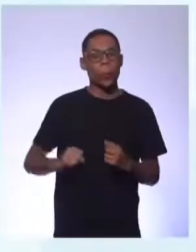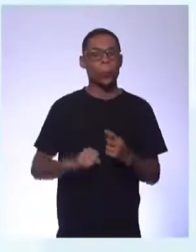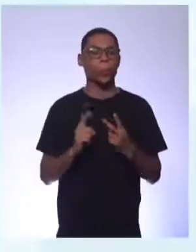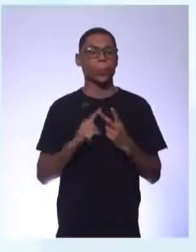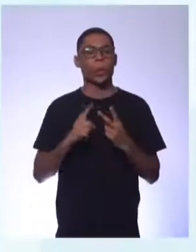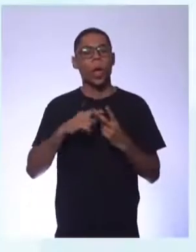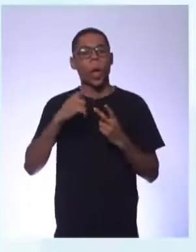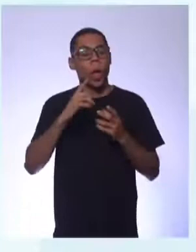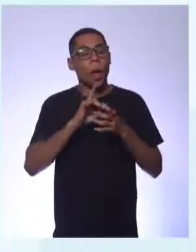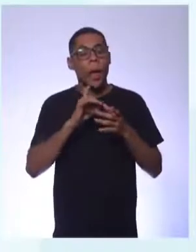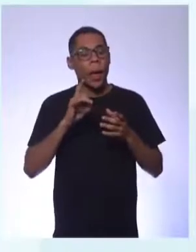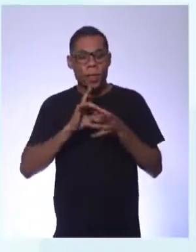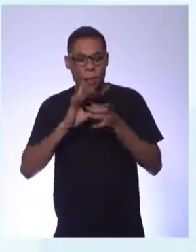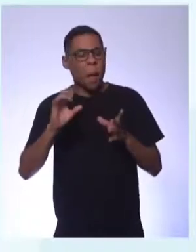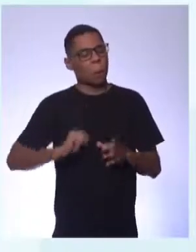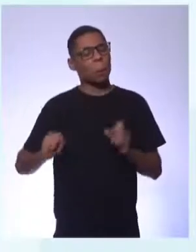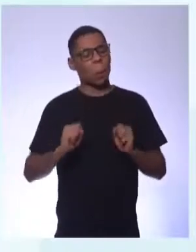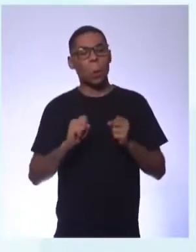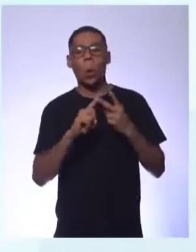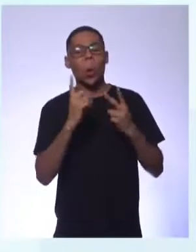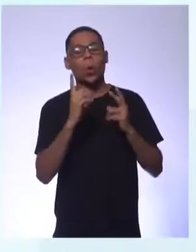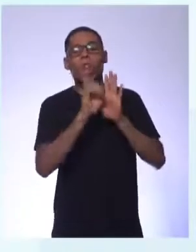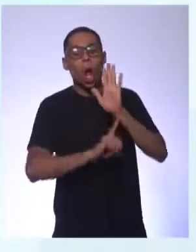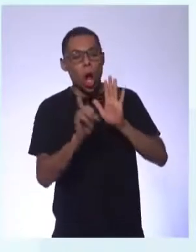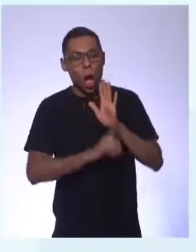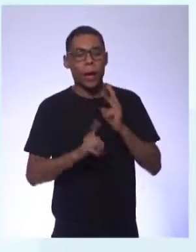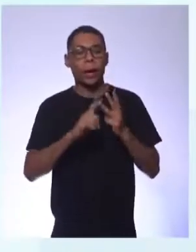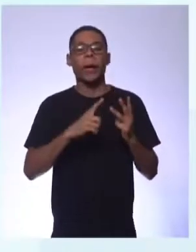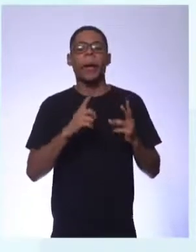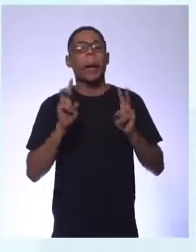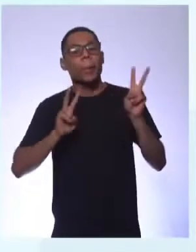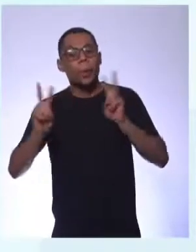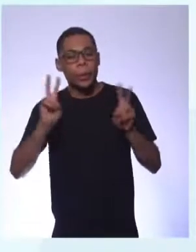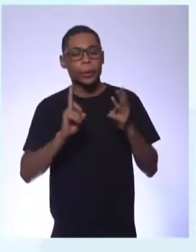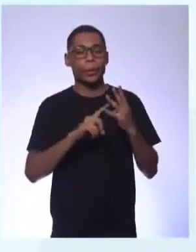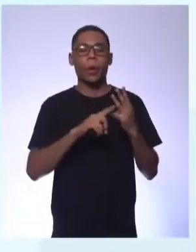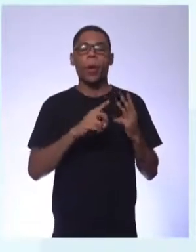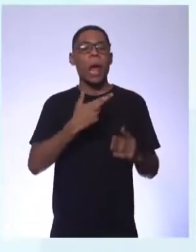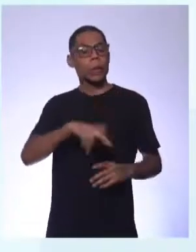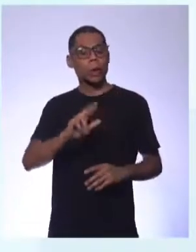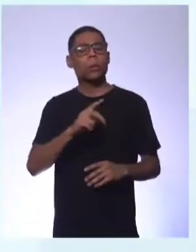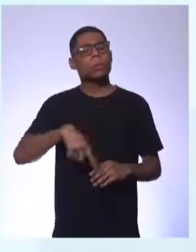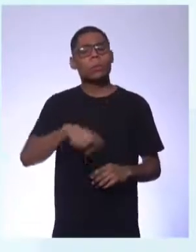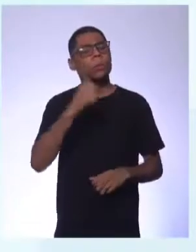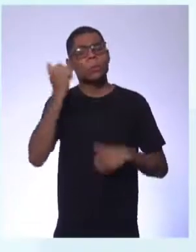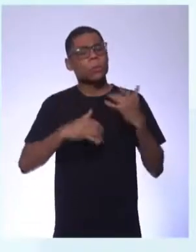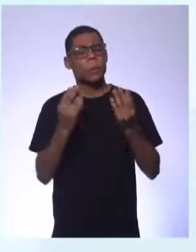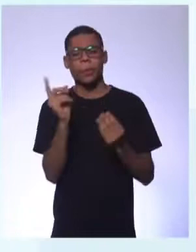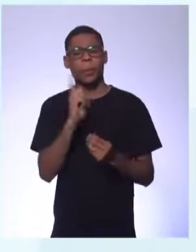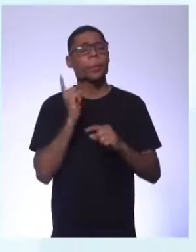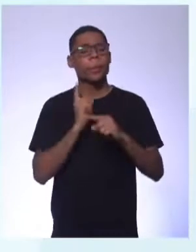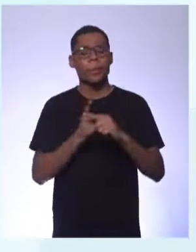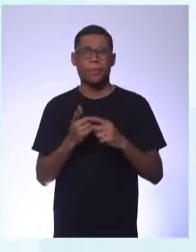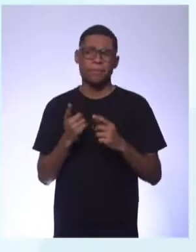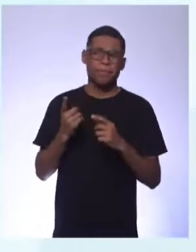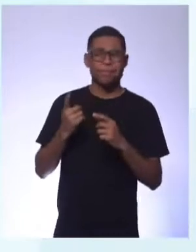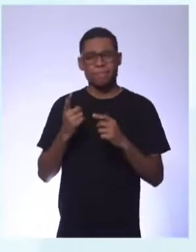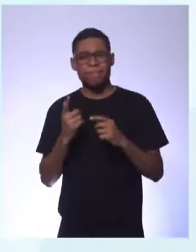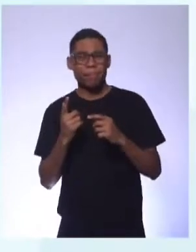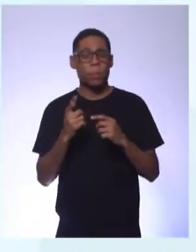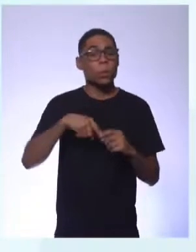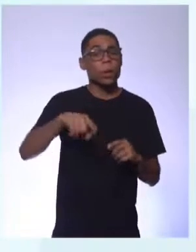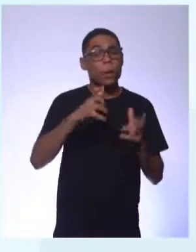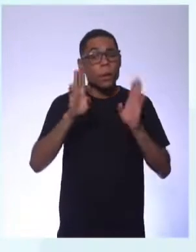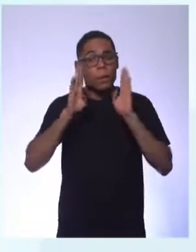liberação de drogas, posicionamento político, religiões, que a gente até evita estar discutindo aqui, porque a gente quer focar o quê? Né? A gente quer focar na